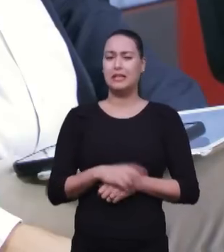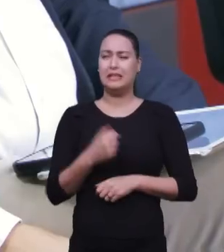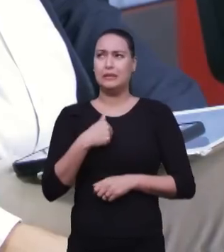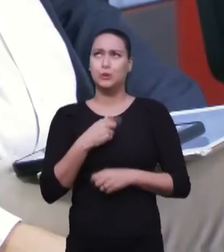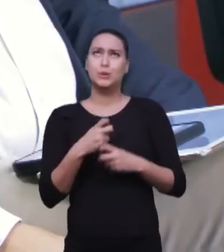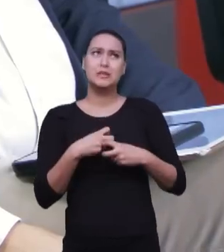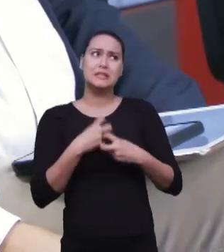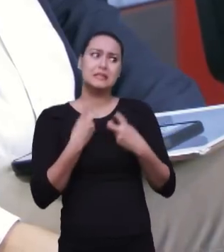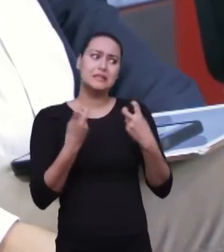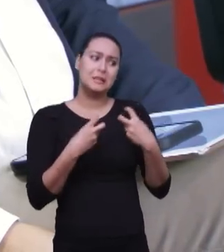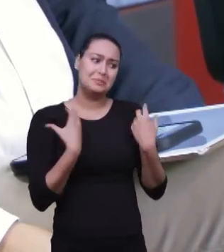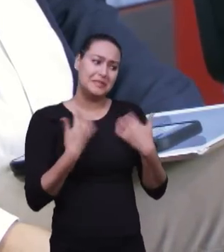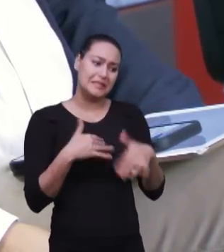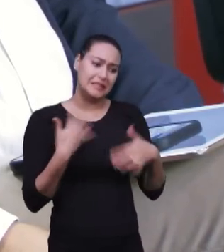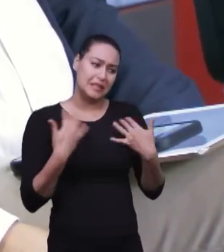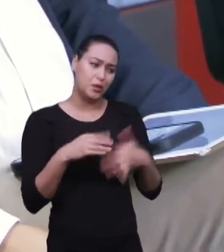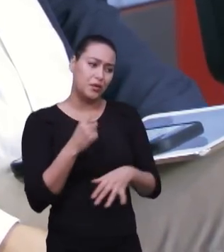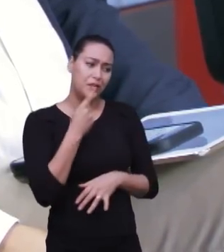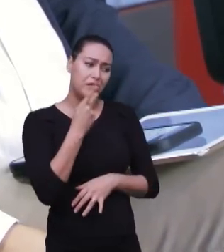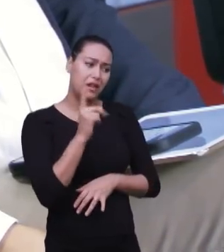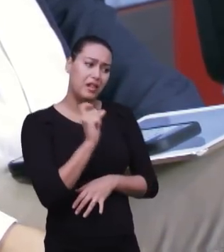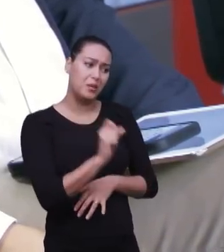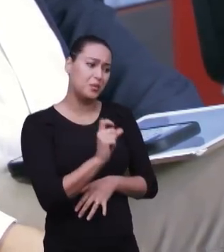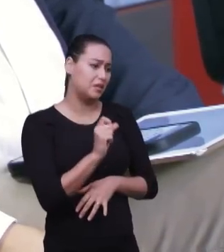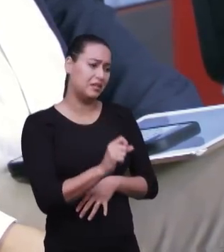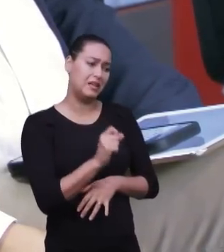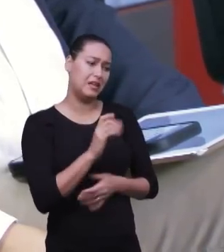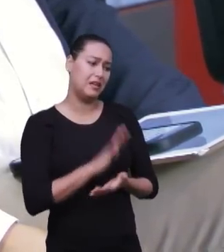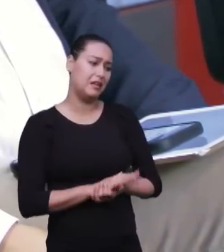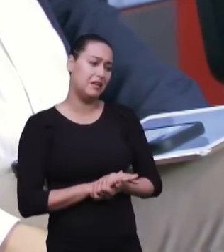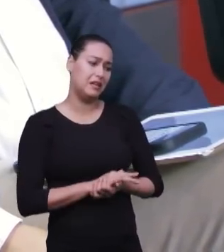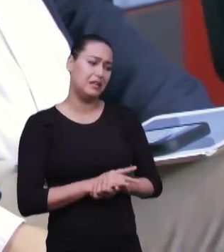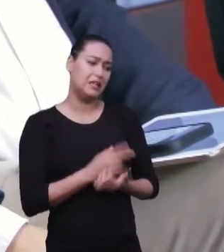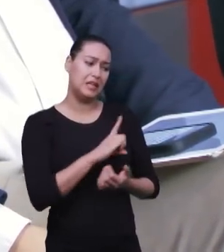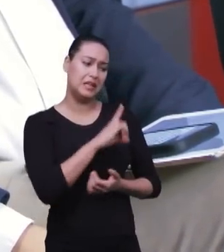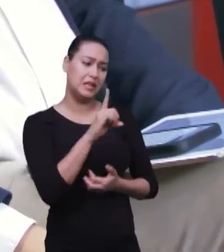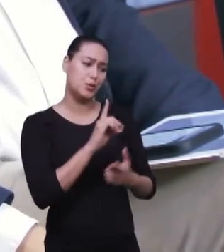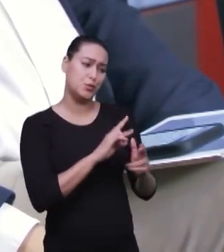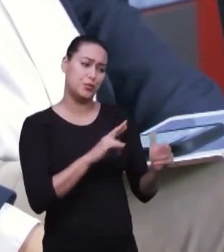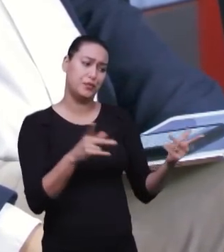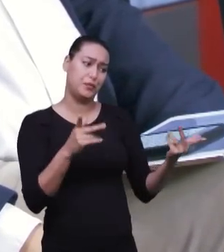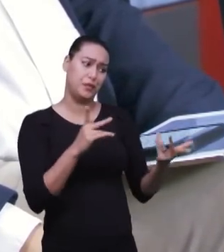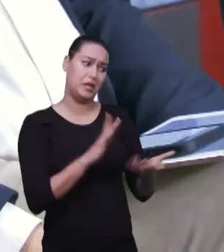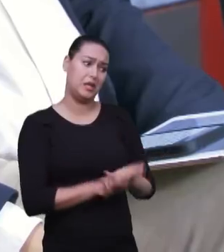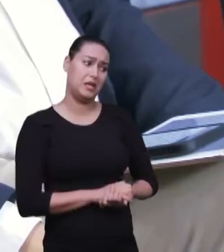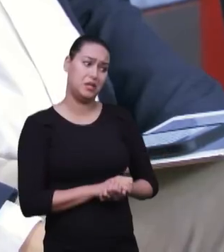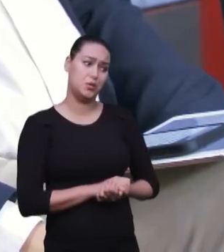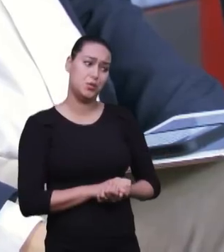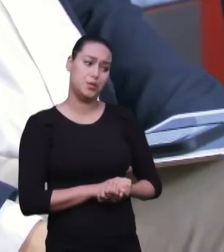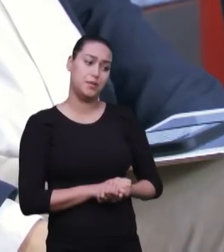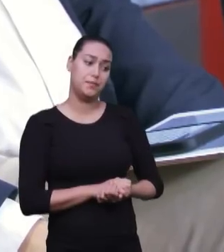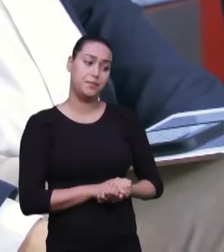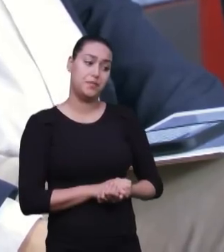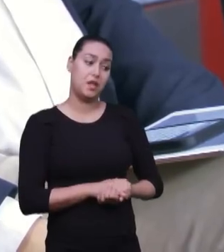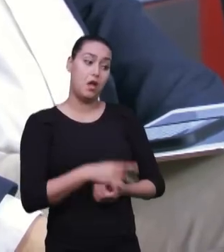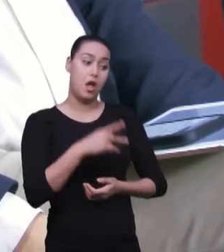eu clamando, falei, Senhor, tem misericórdia, o que eu vou falar com esse camarada para dizer que esse Deus vivo dele não é o meu? Aí o Senhor me deu uma revelação, fala